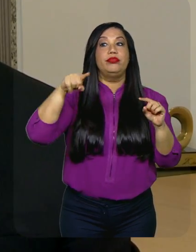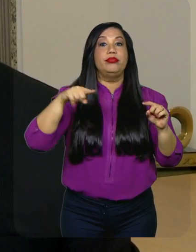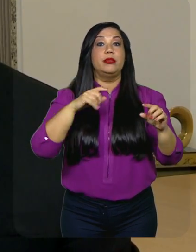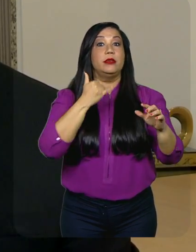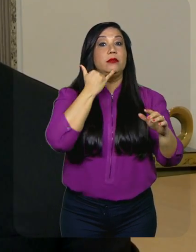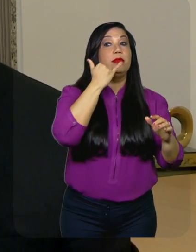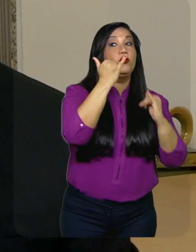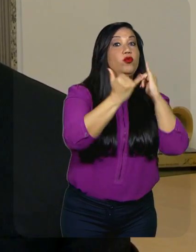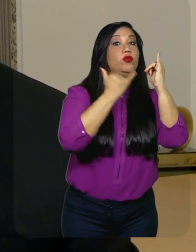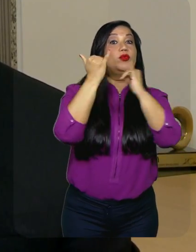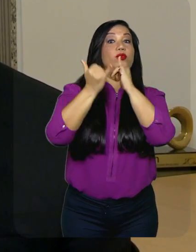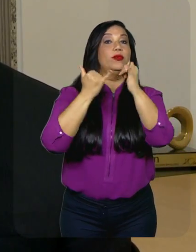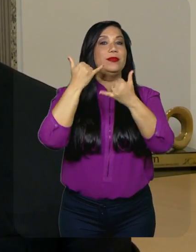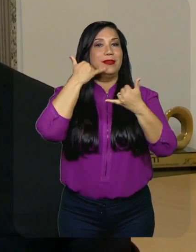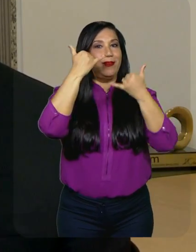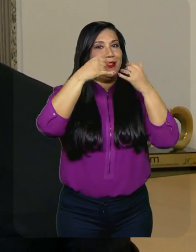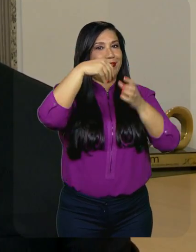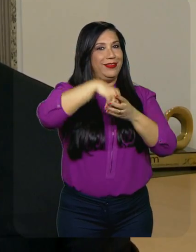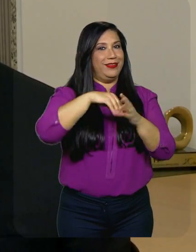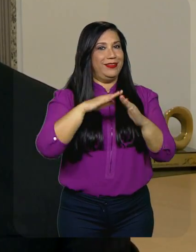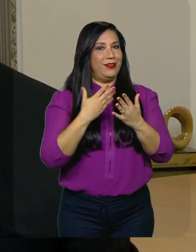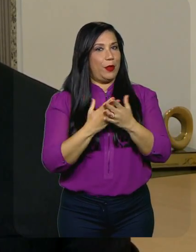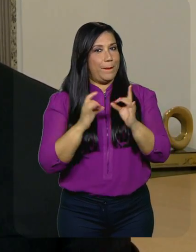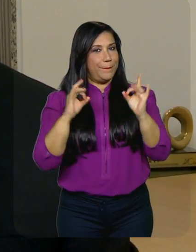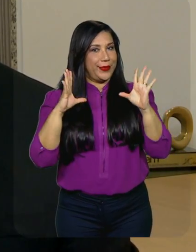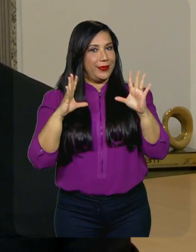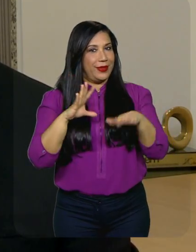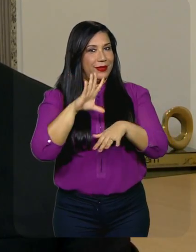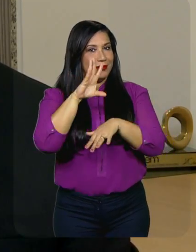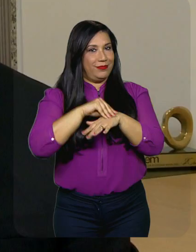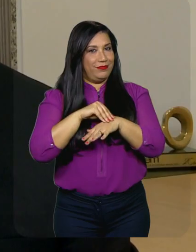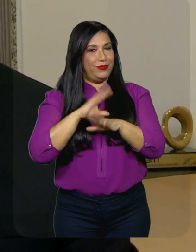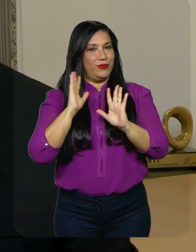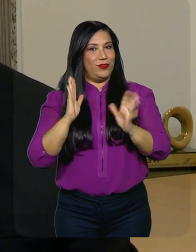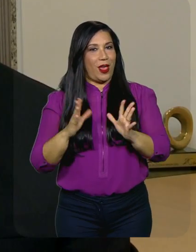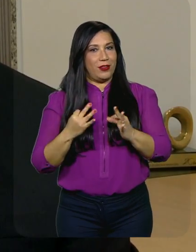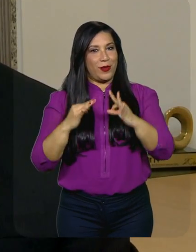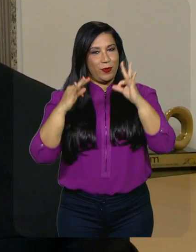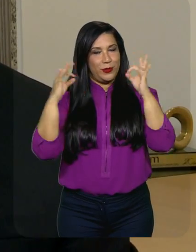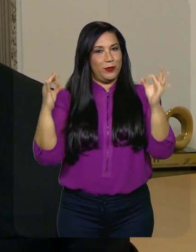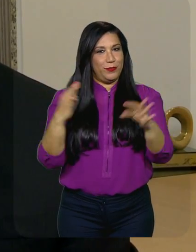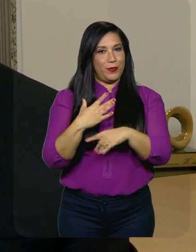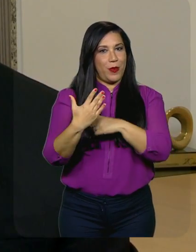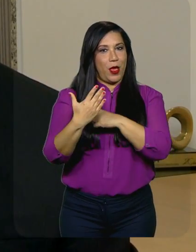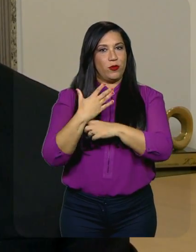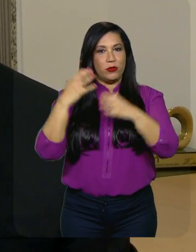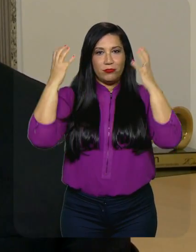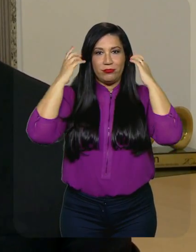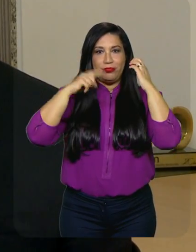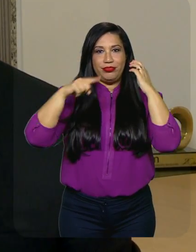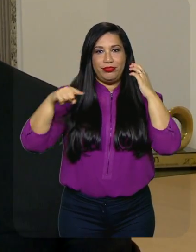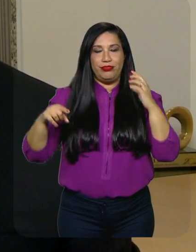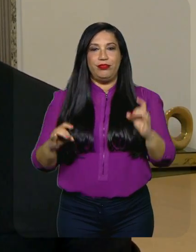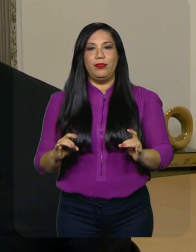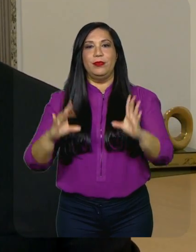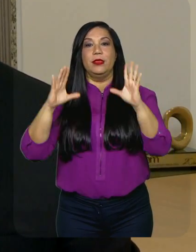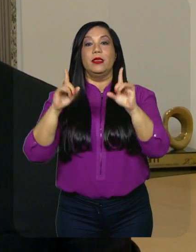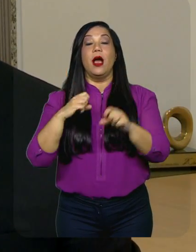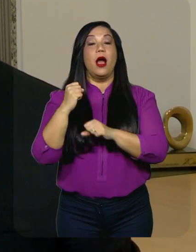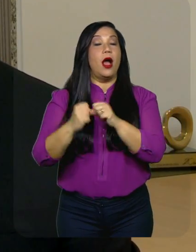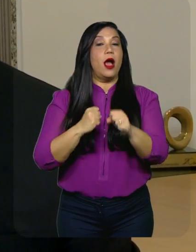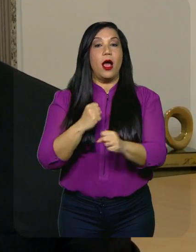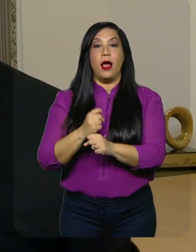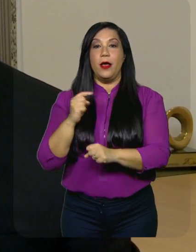emitidas dentro da escola, que não é para acontecer, a menos que tenha a utilização de um ponto eletrônico, por exemplo. E este